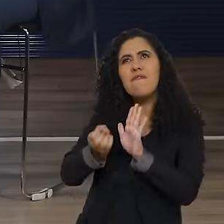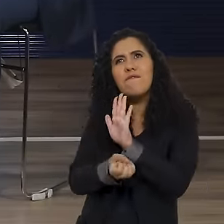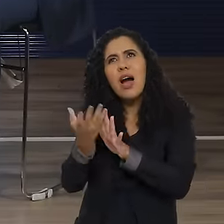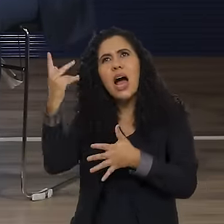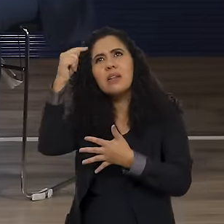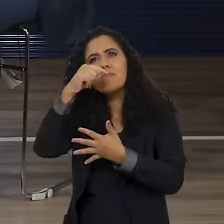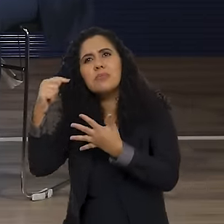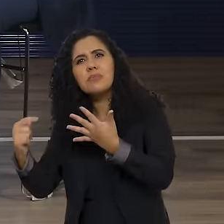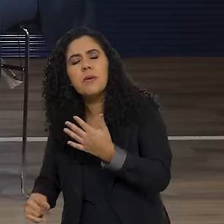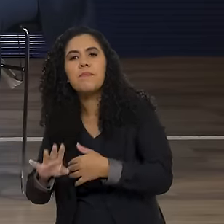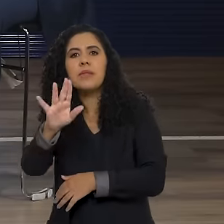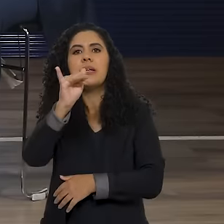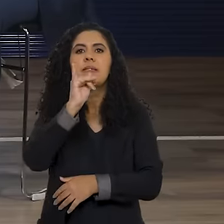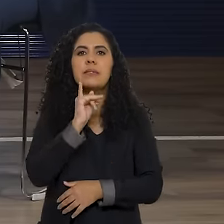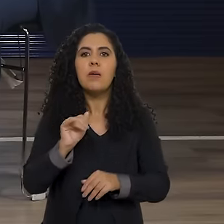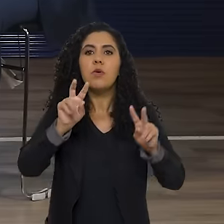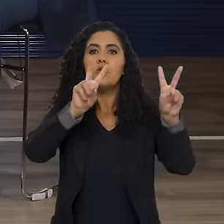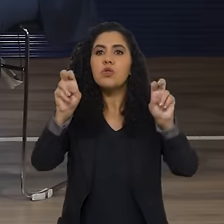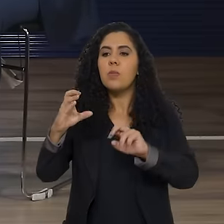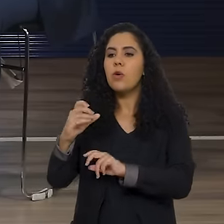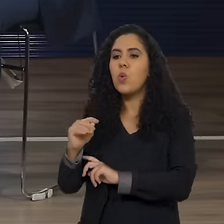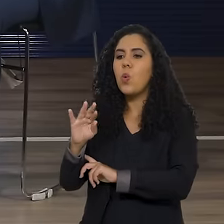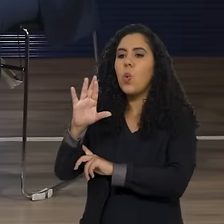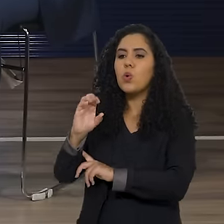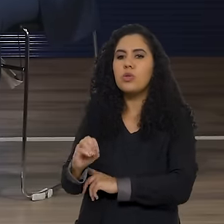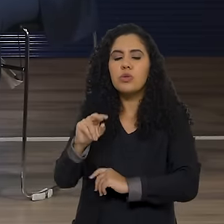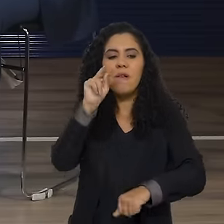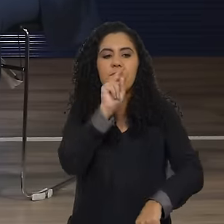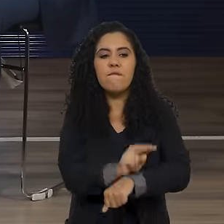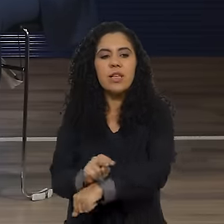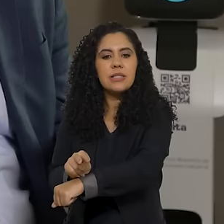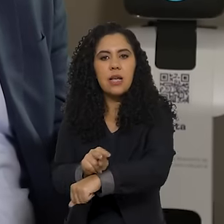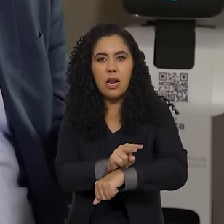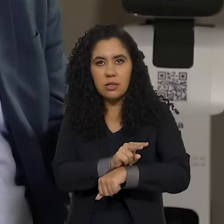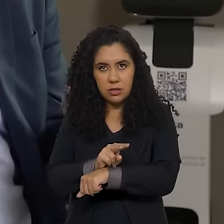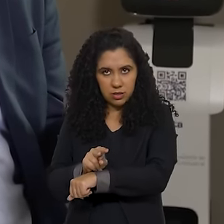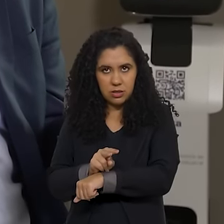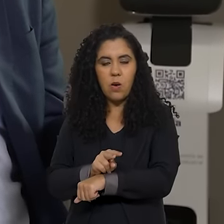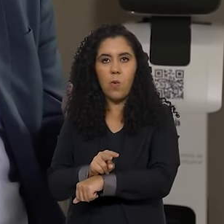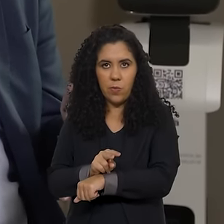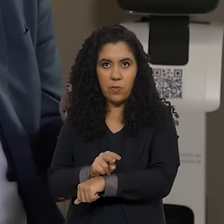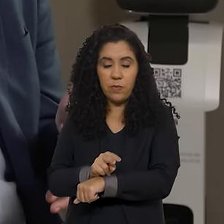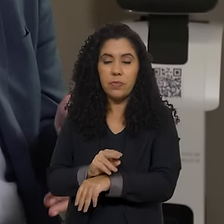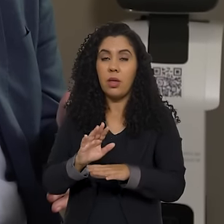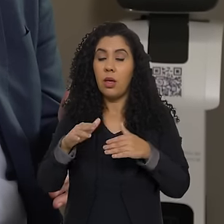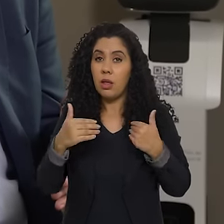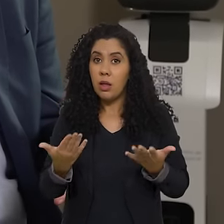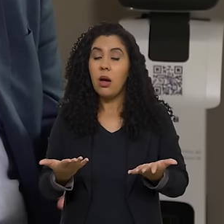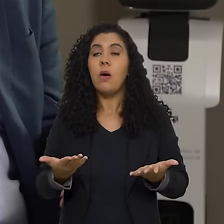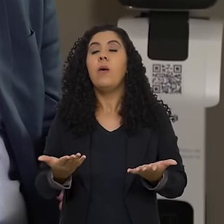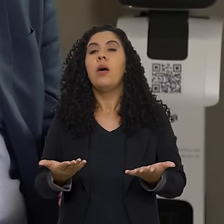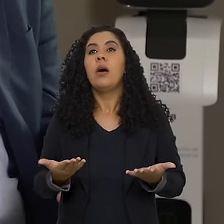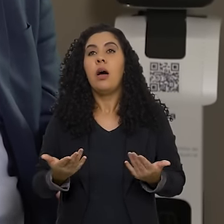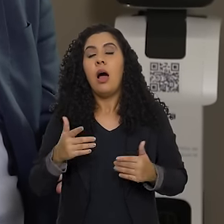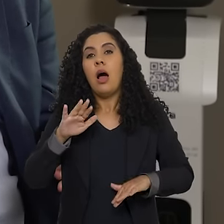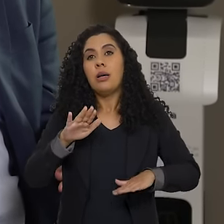como, por exemplo, o custo da fiscalização daquela regulação, o chamado custo regulatório. Às